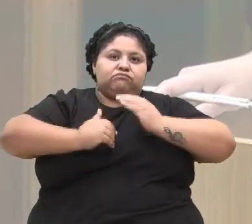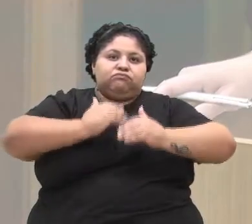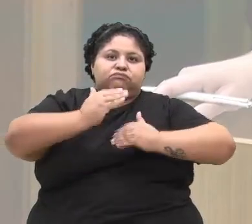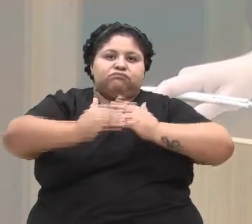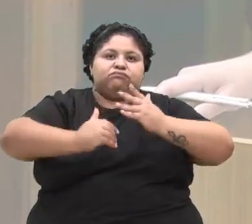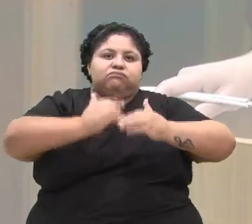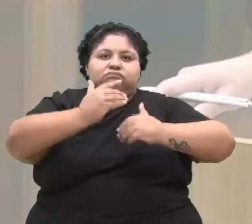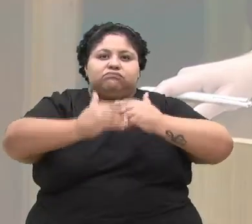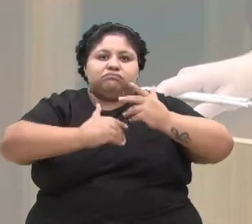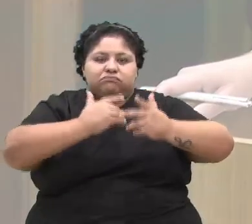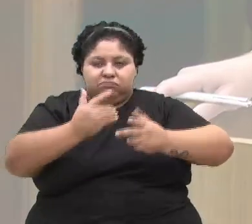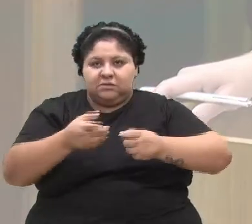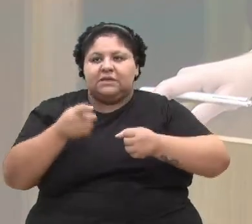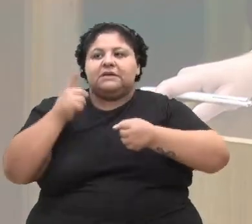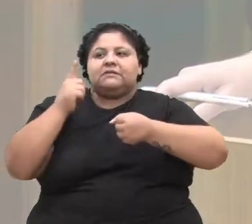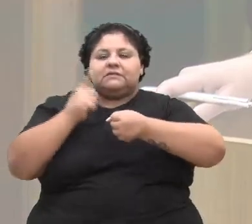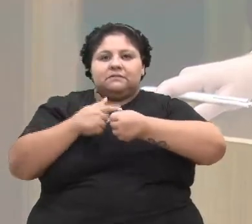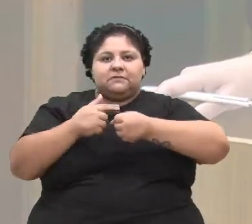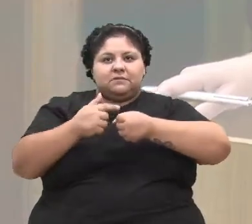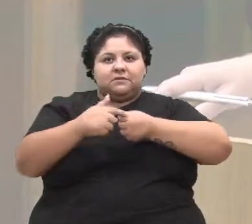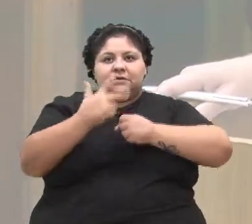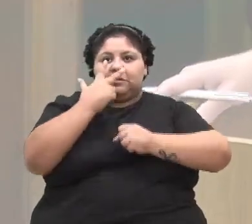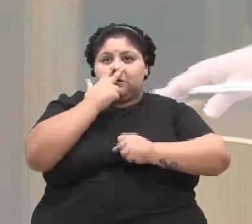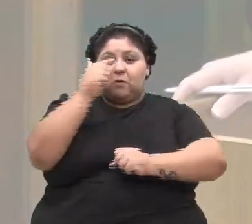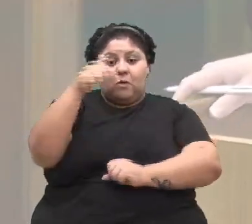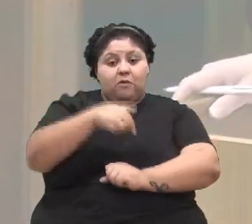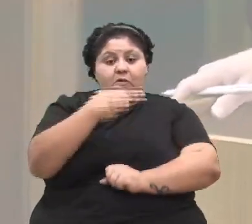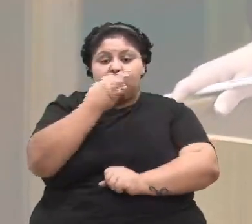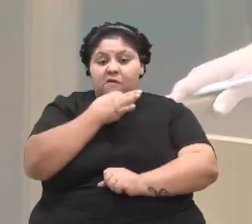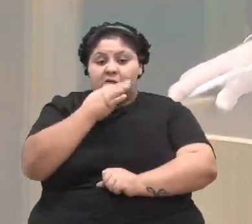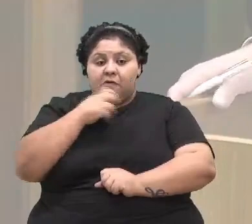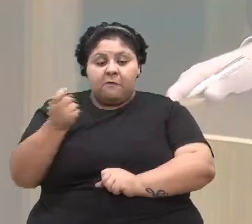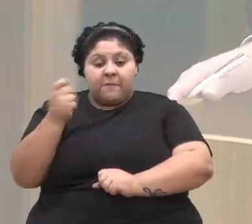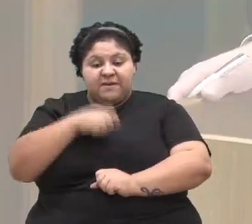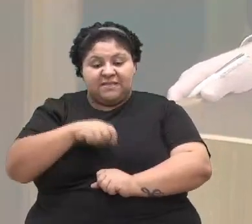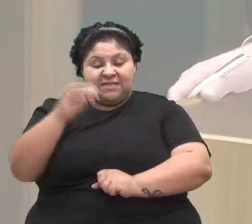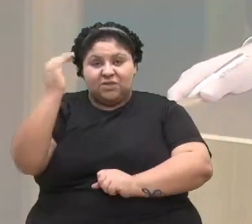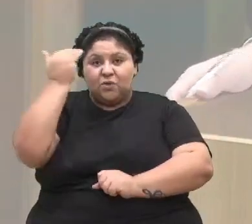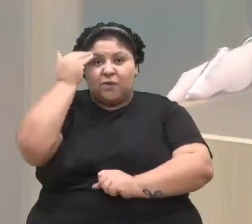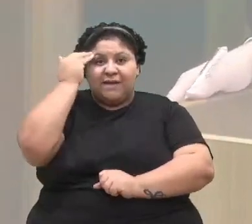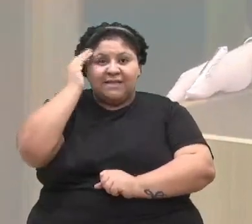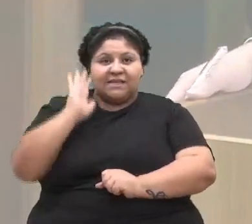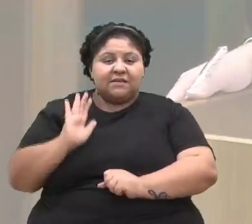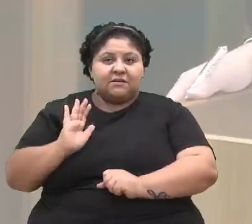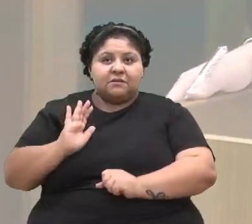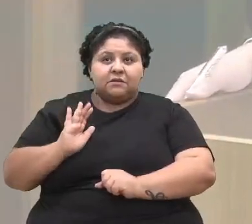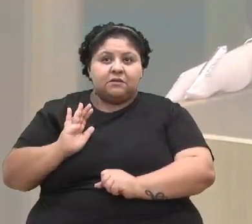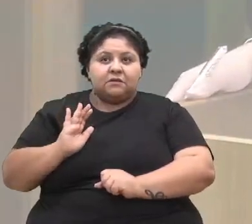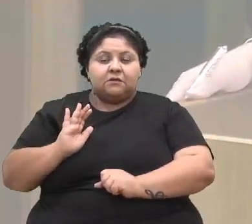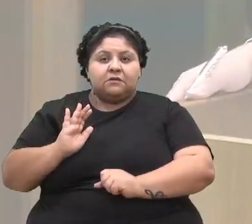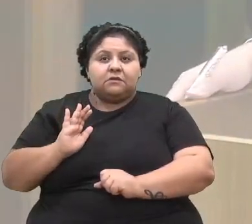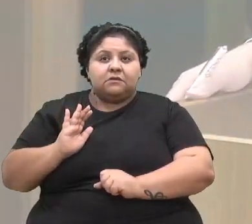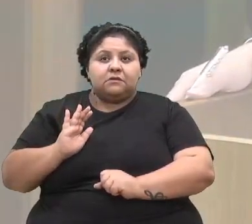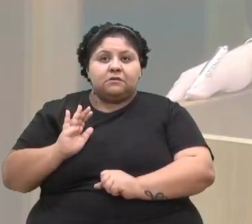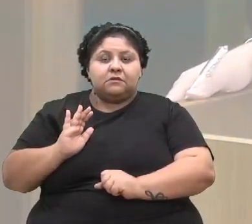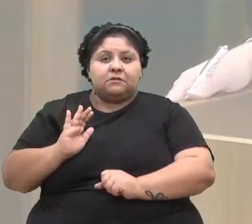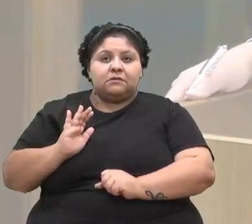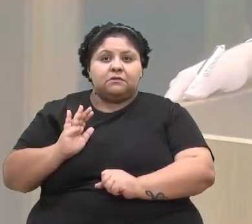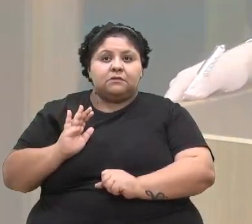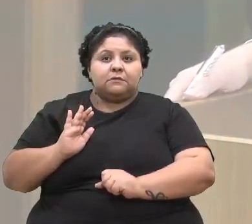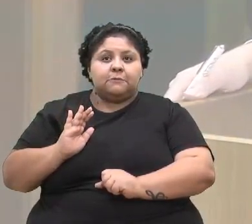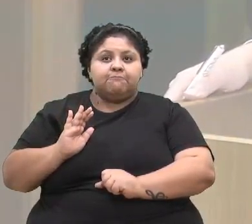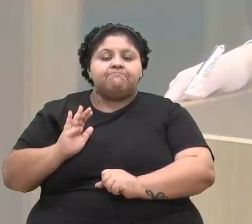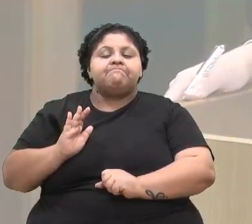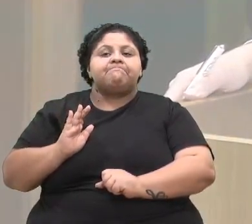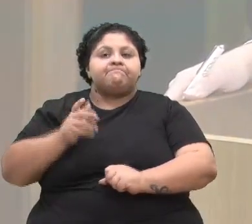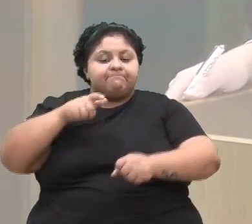realmente as cidades do porte de Caxias precisam entender o quanto é preciso